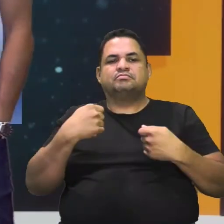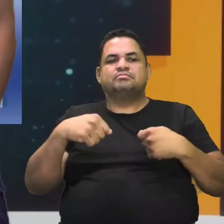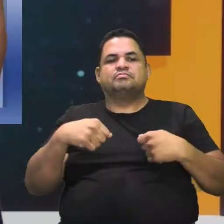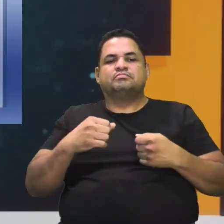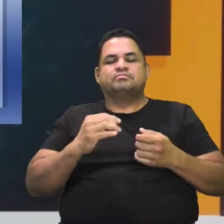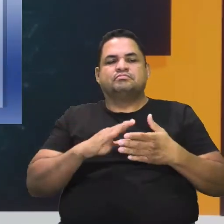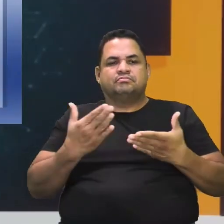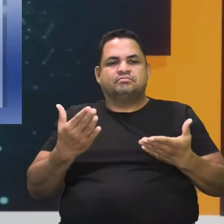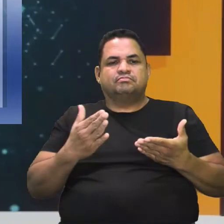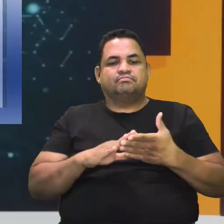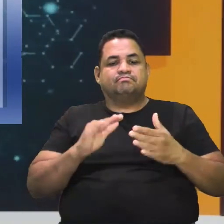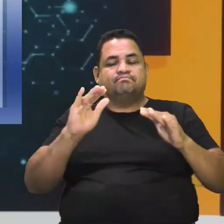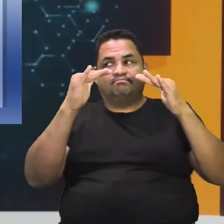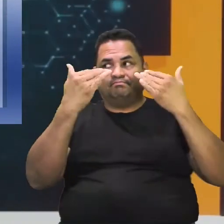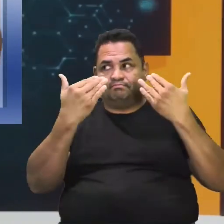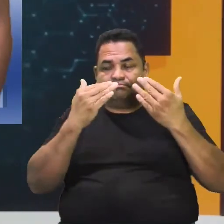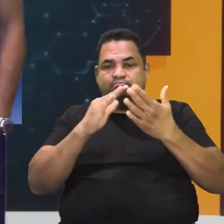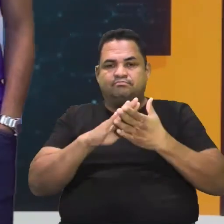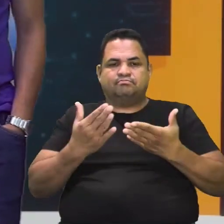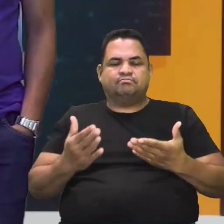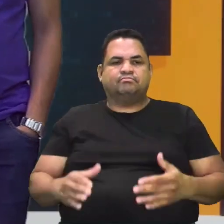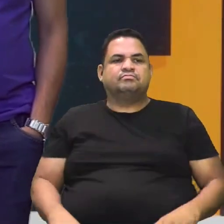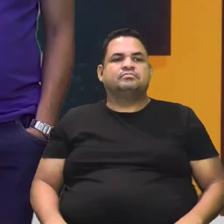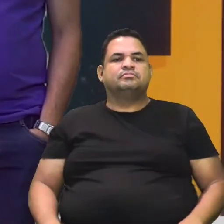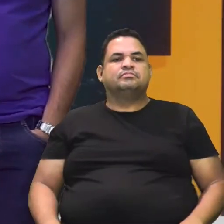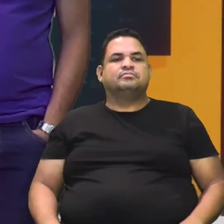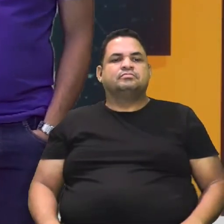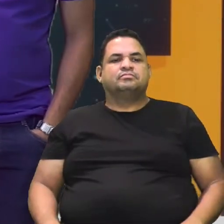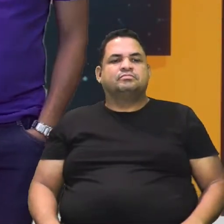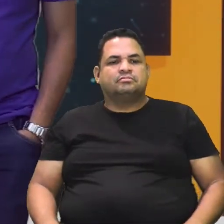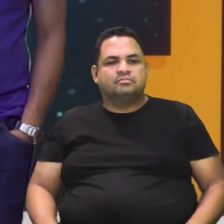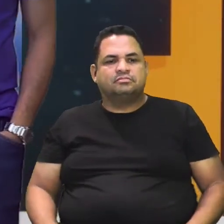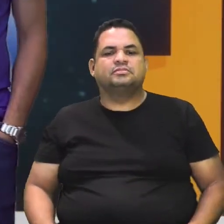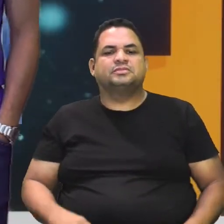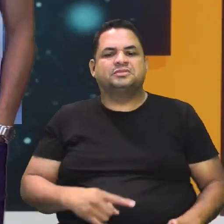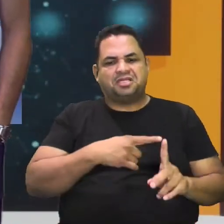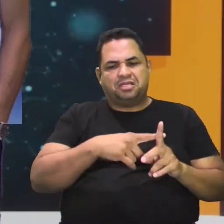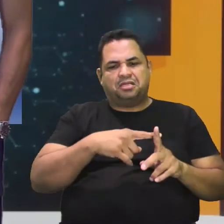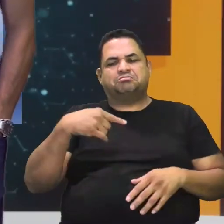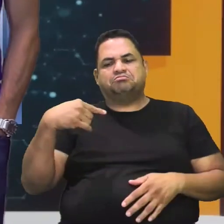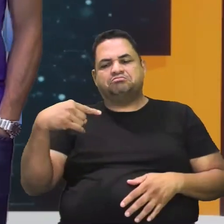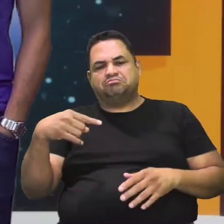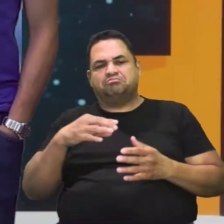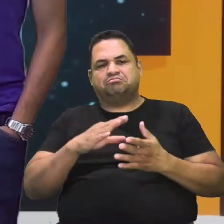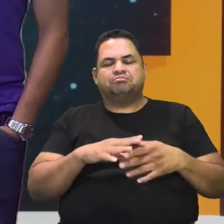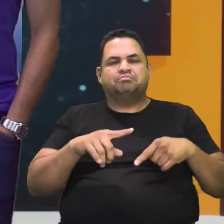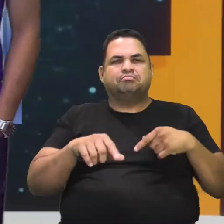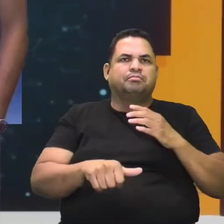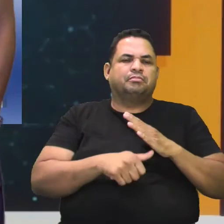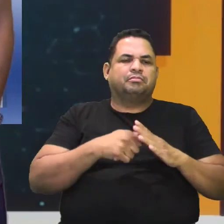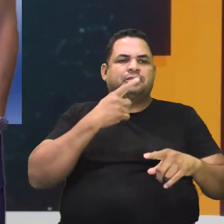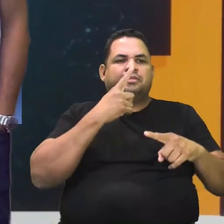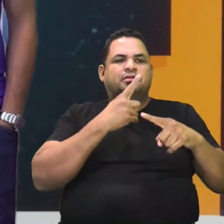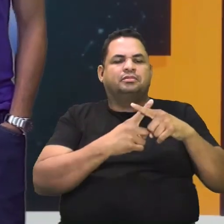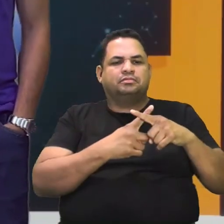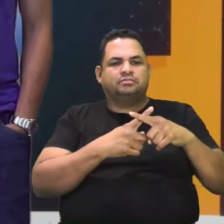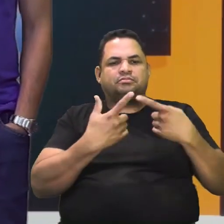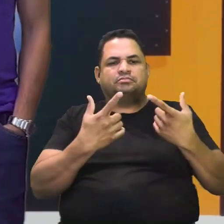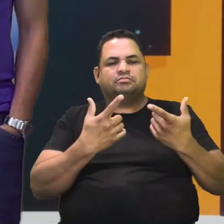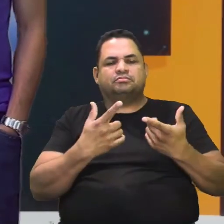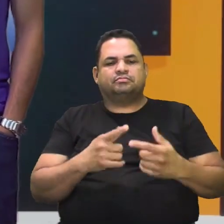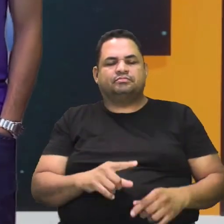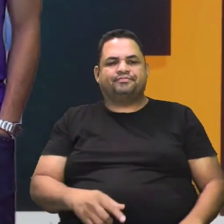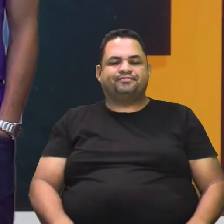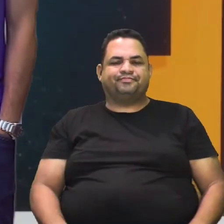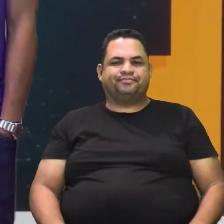isso, precisa de muita atenção, se concentrar, regra de sinais, né? Multiplicação primeiro e tomar